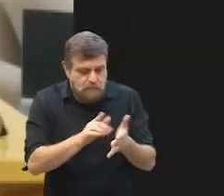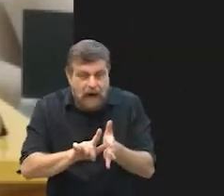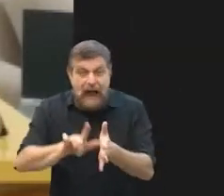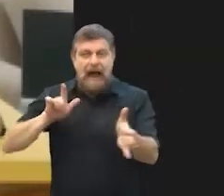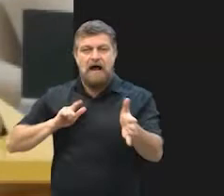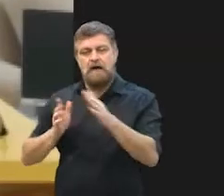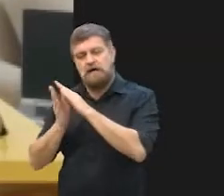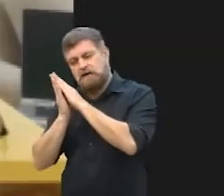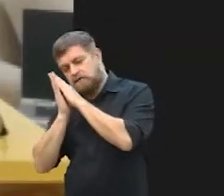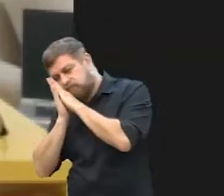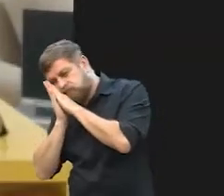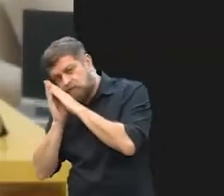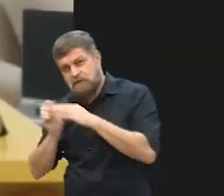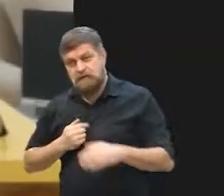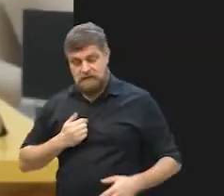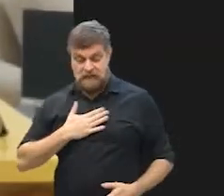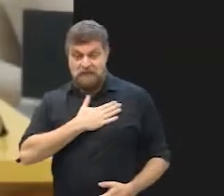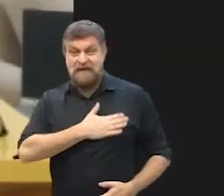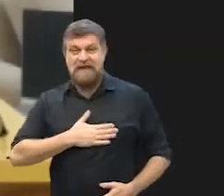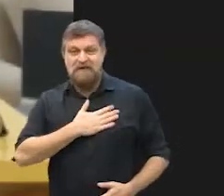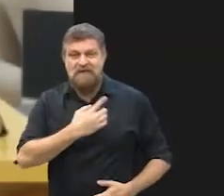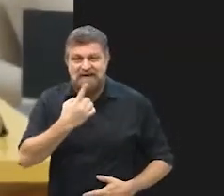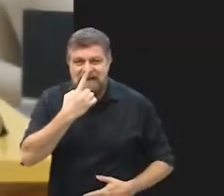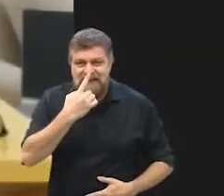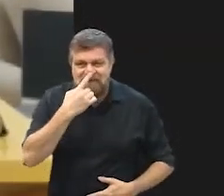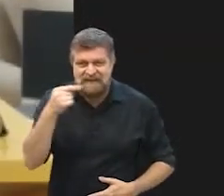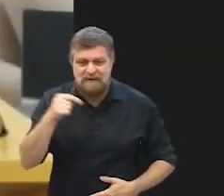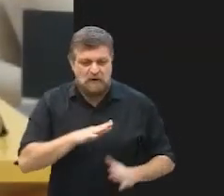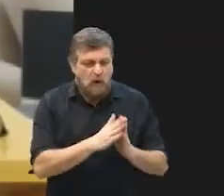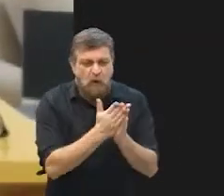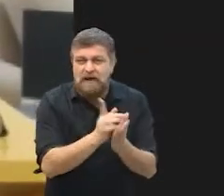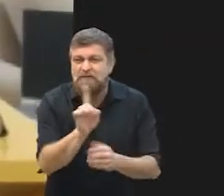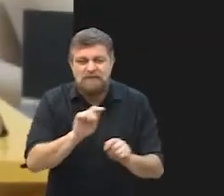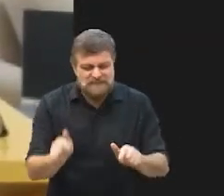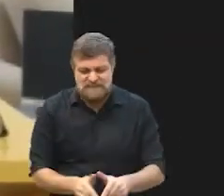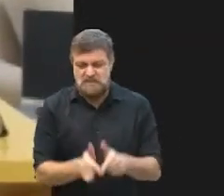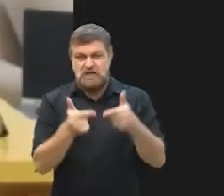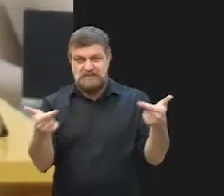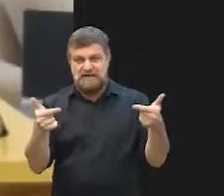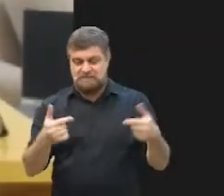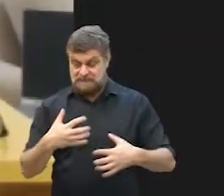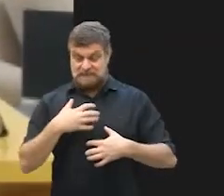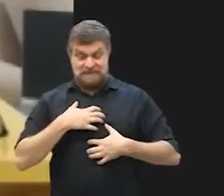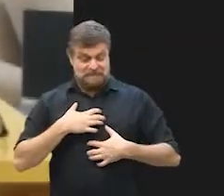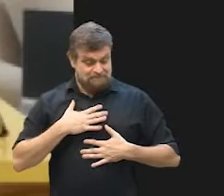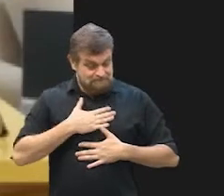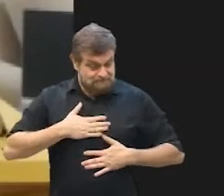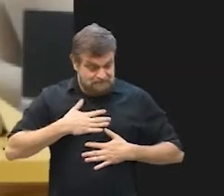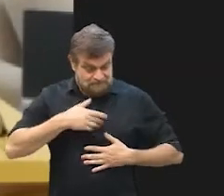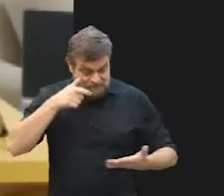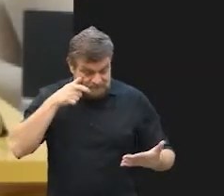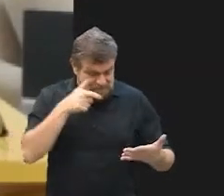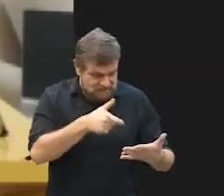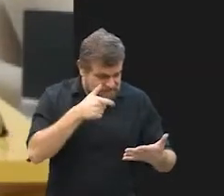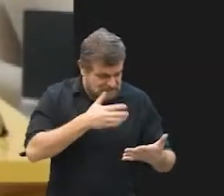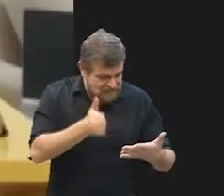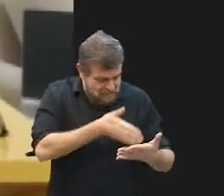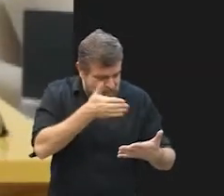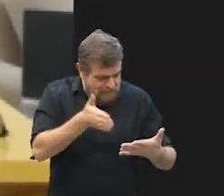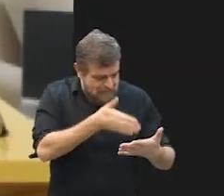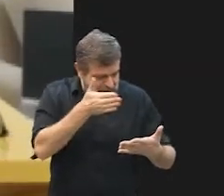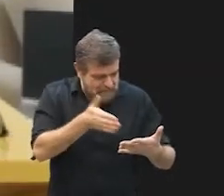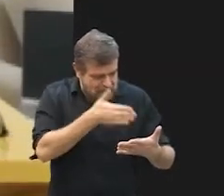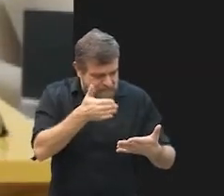do seu dia, e começa a ler aquilo que se gosta, né? Para que a leitura não fique uma coisa chata e que seja estimulante. E aos pouquinhos, o seu corpo vai